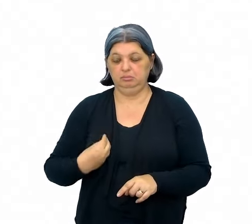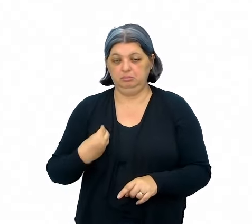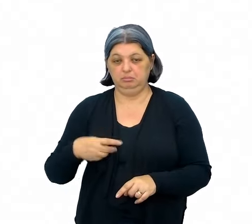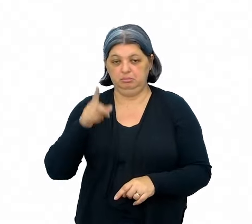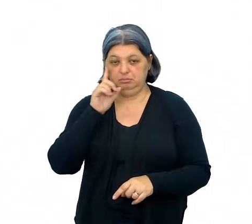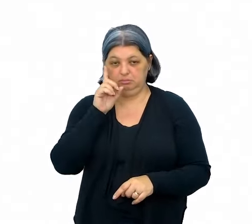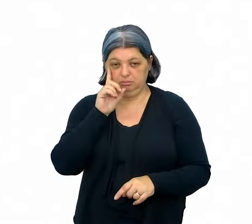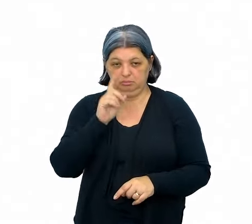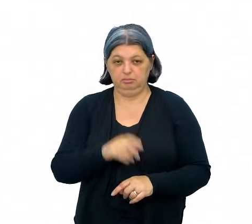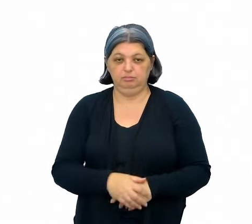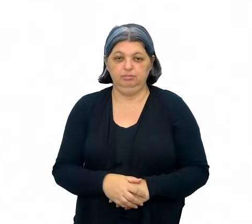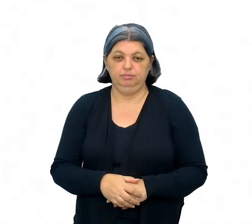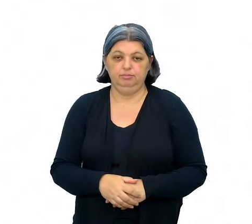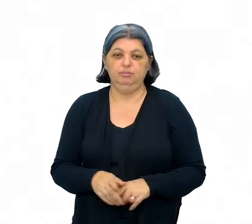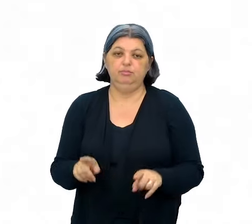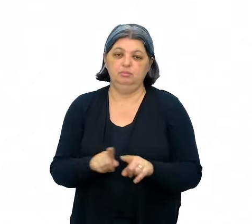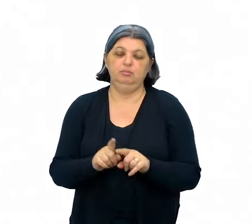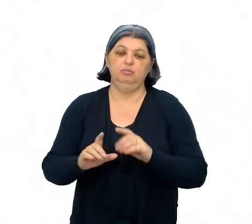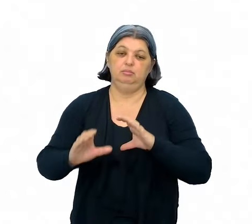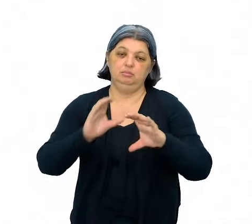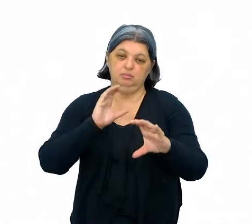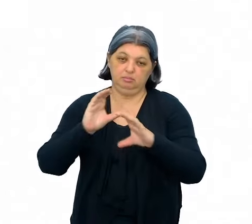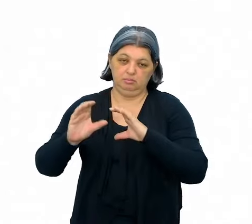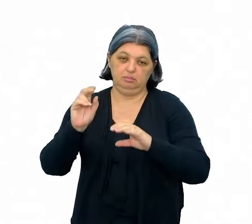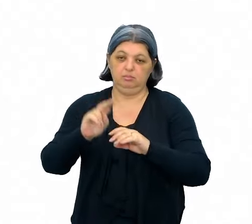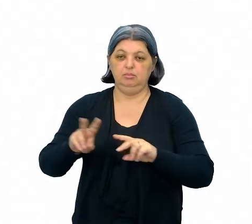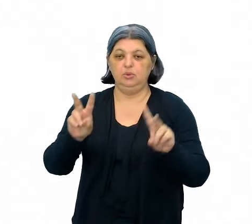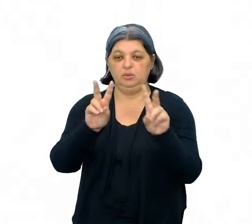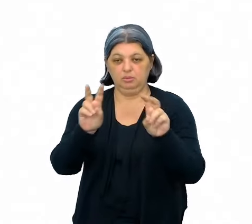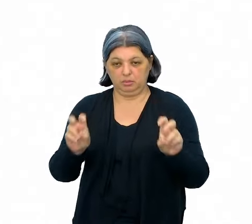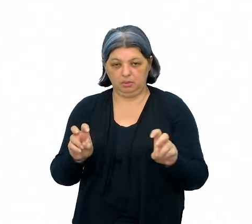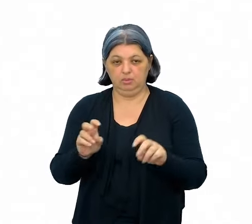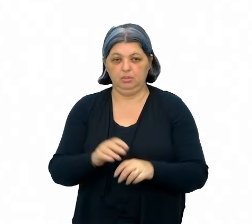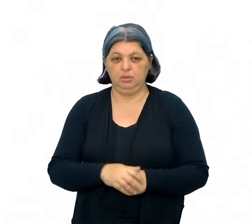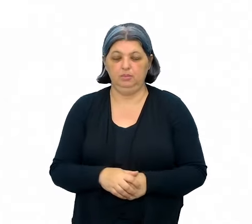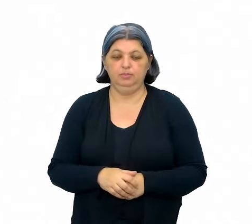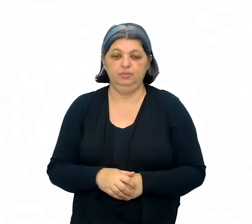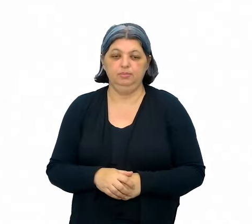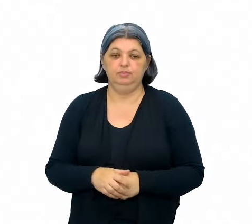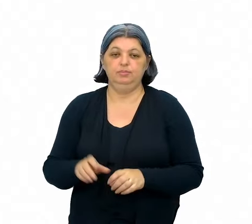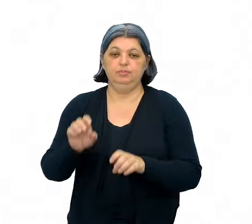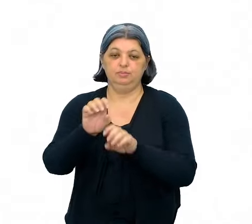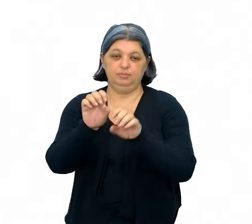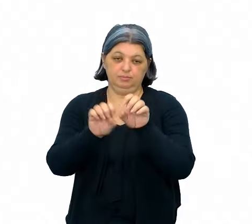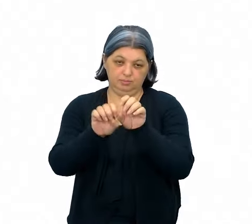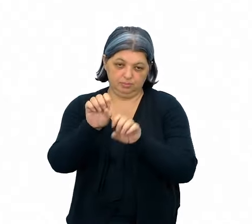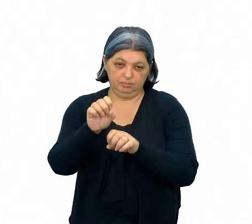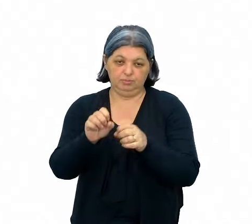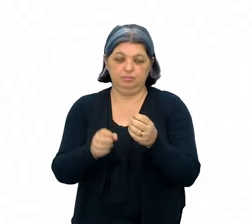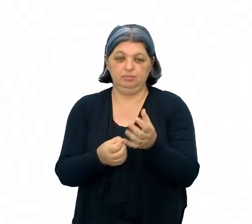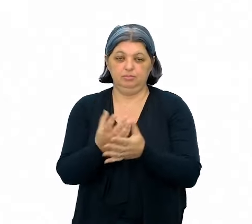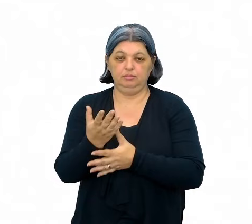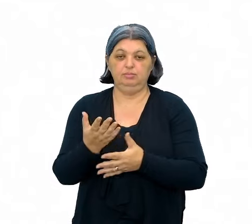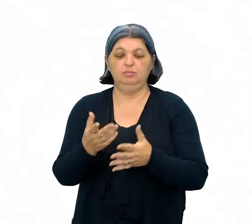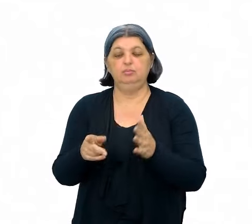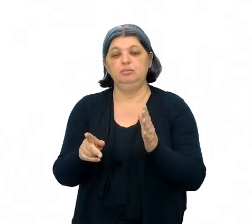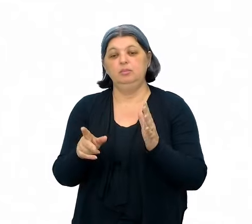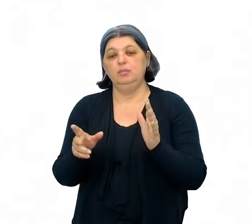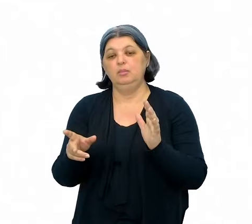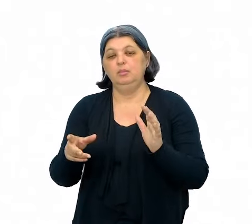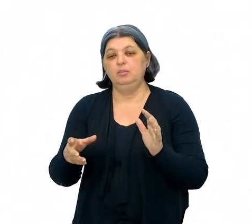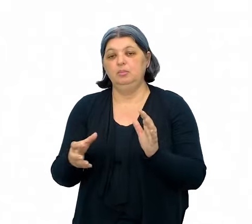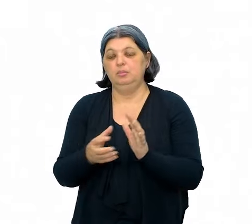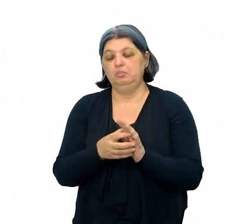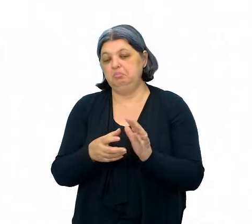considerando a situação comunicativa, o tema, o assunto, a estrutura composicional e o estilo do